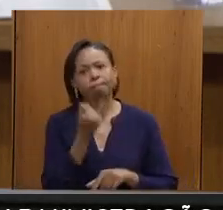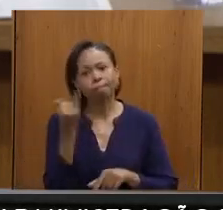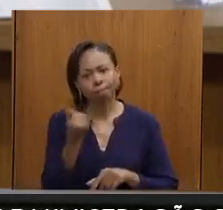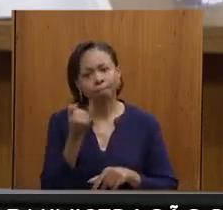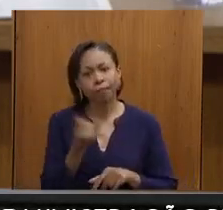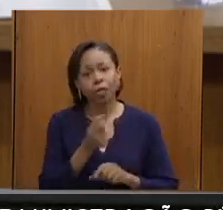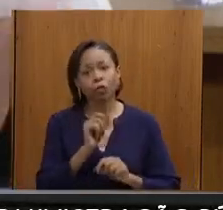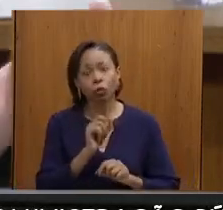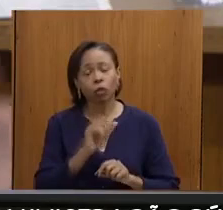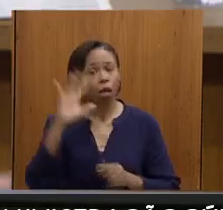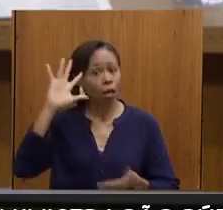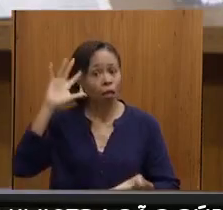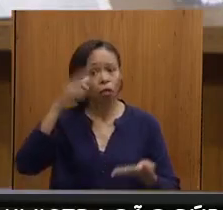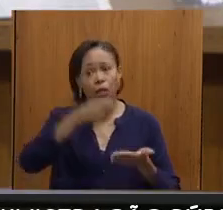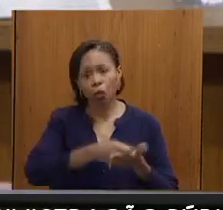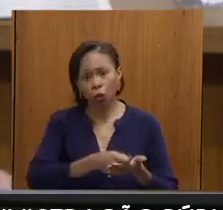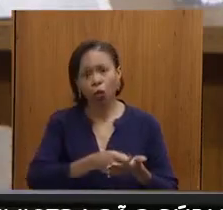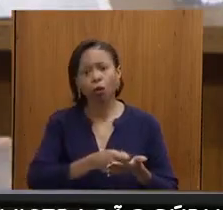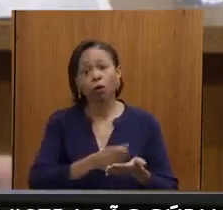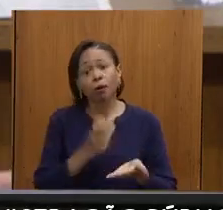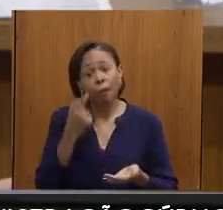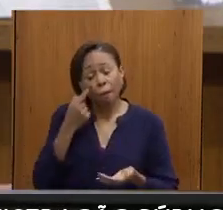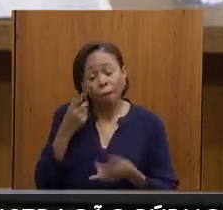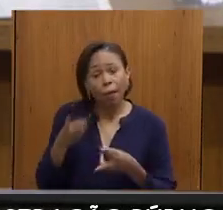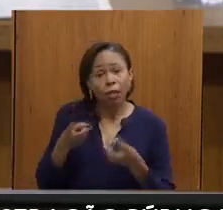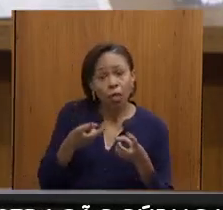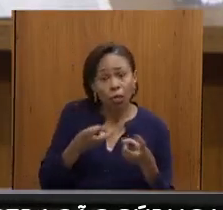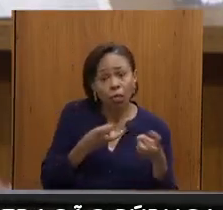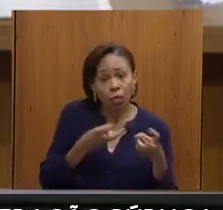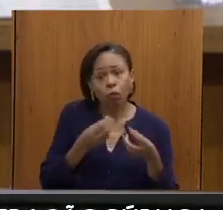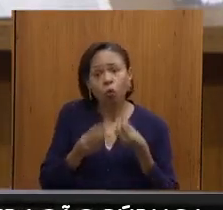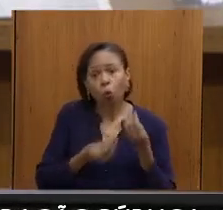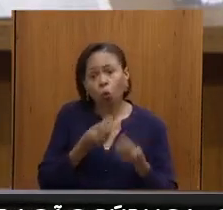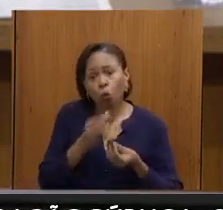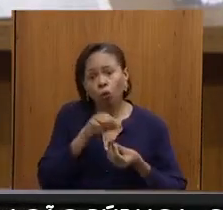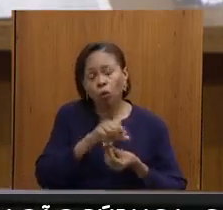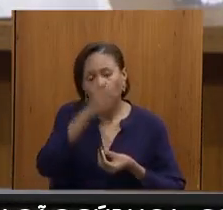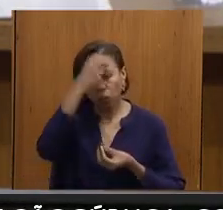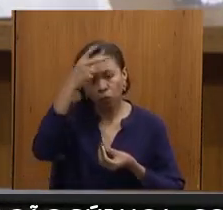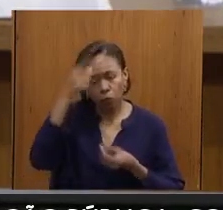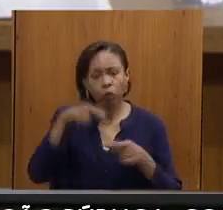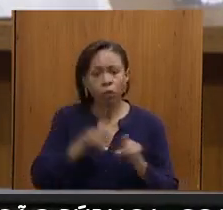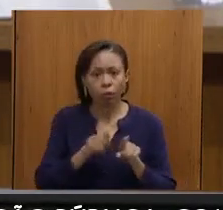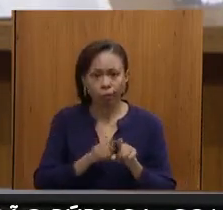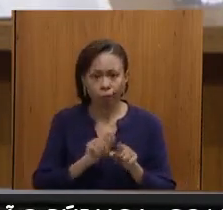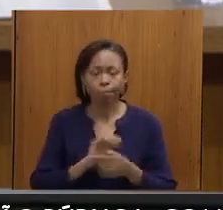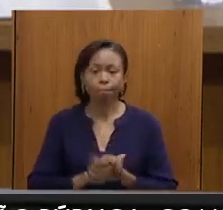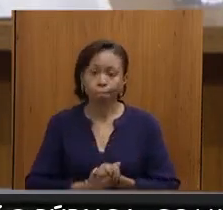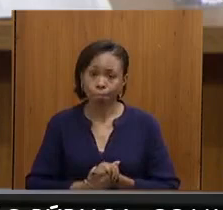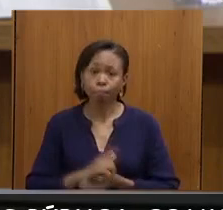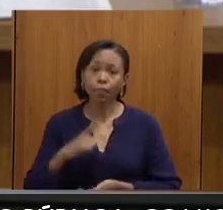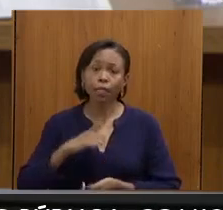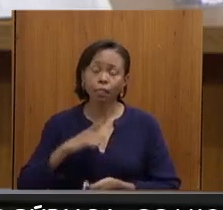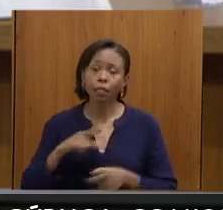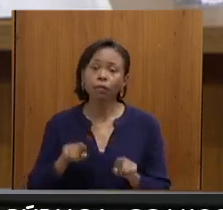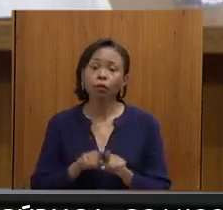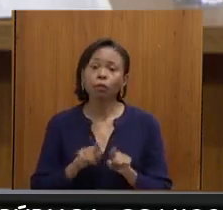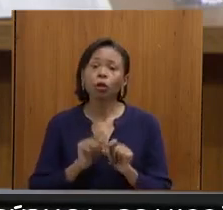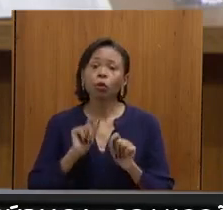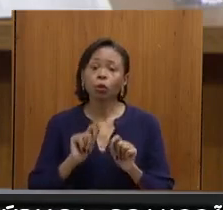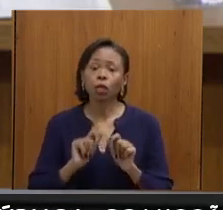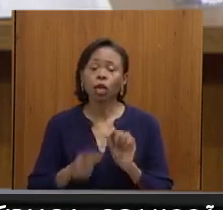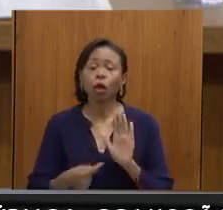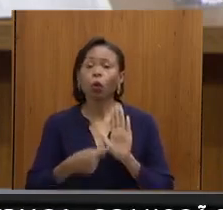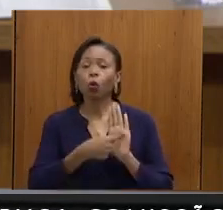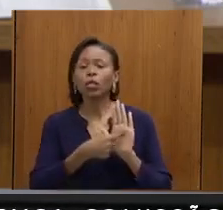final considere também a realidade de cada uma das prefeituras, mas a definição final dos comprometentes. E a gente tem um item de